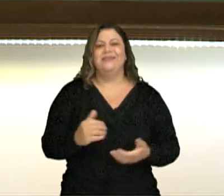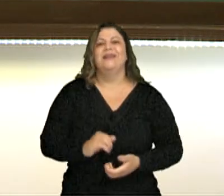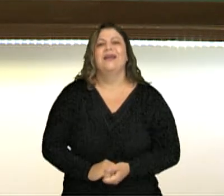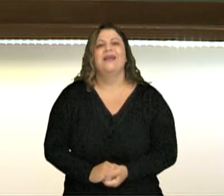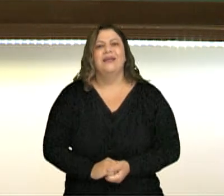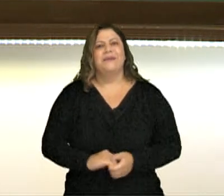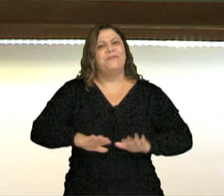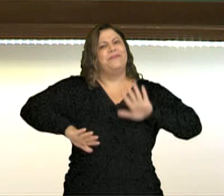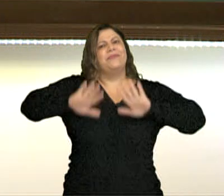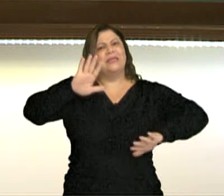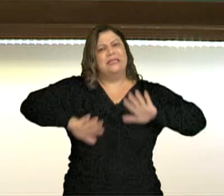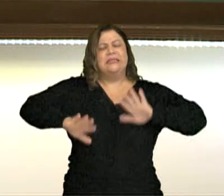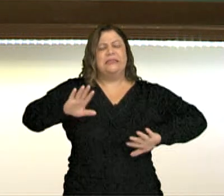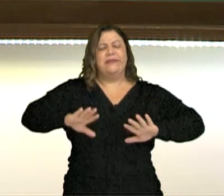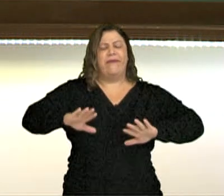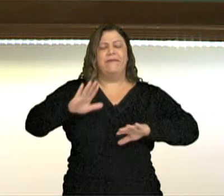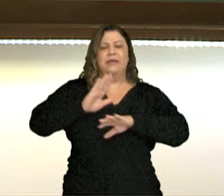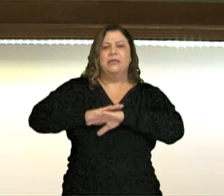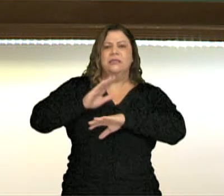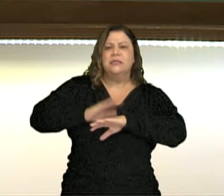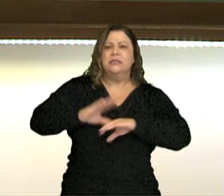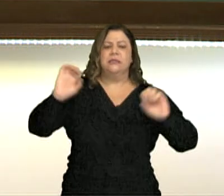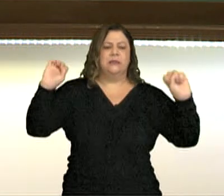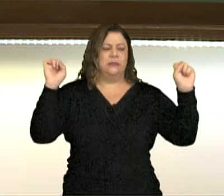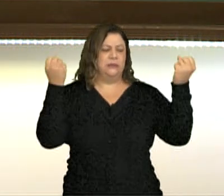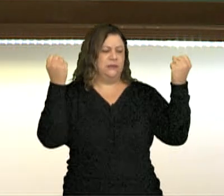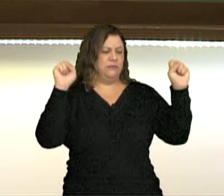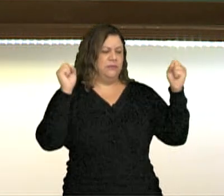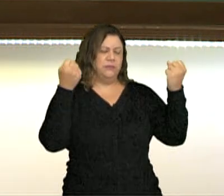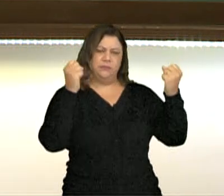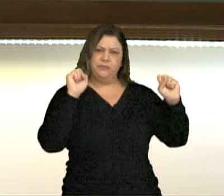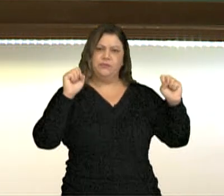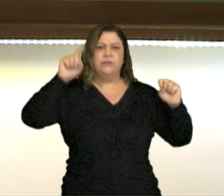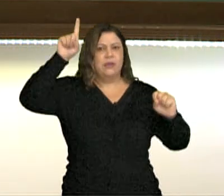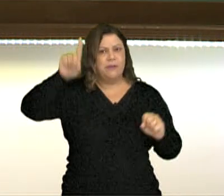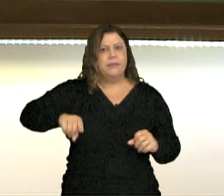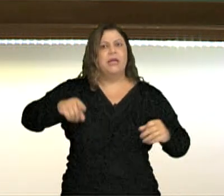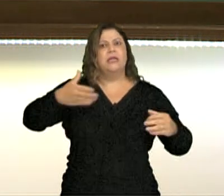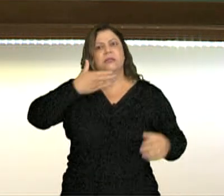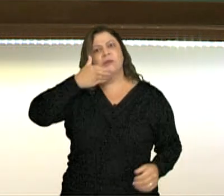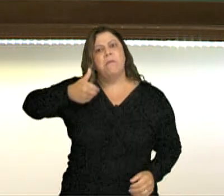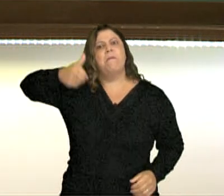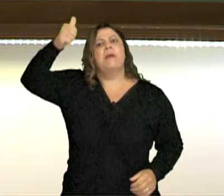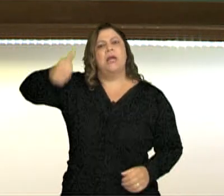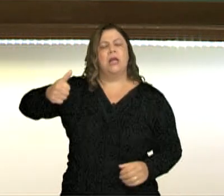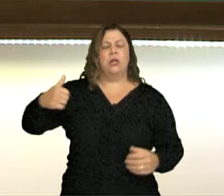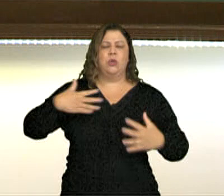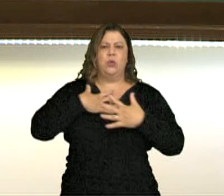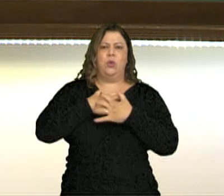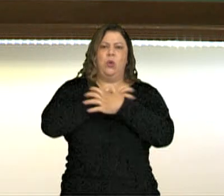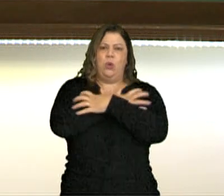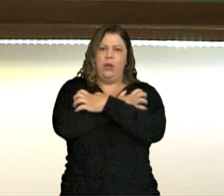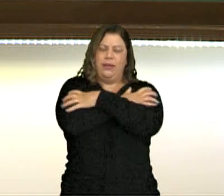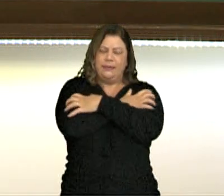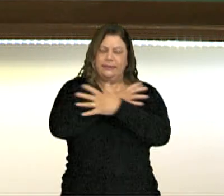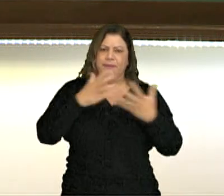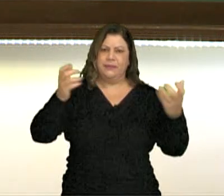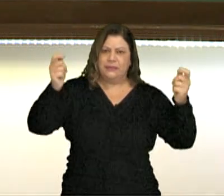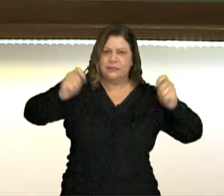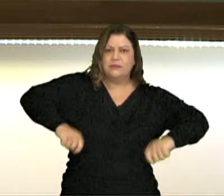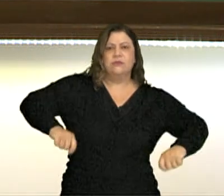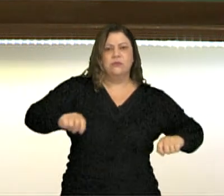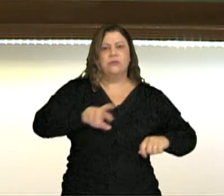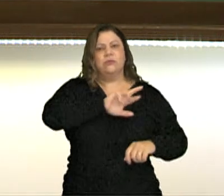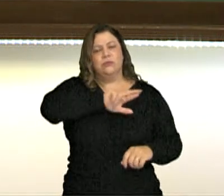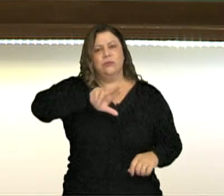né? E ela vai fazer essa ginástica de condicionamento físico para isso, para melhorar a massa muscular dela. Então, não